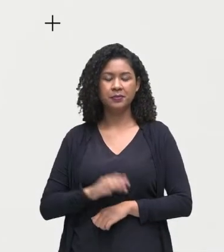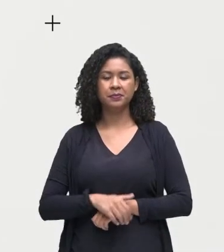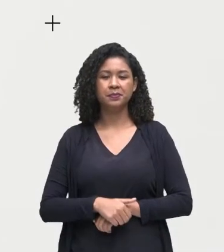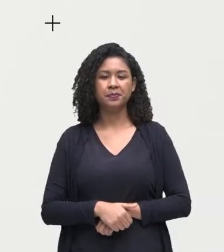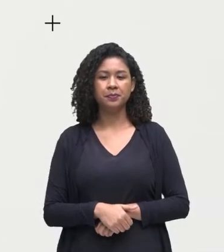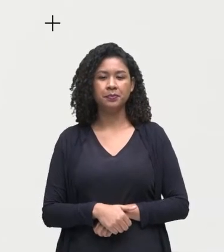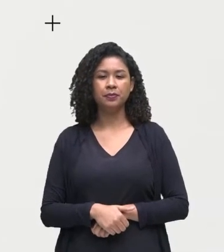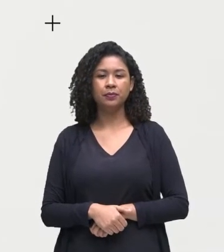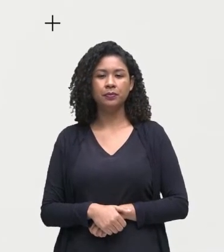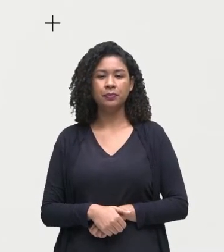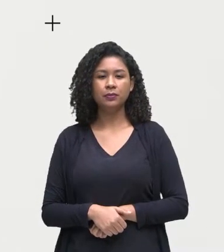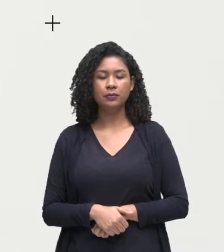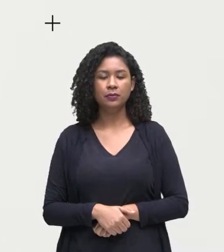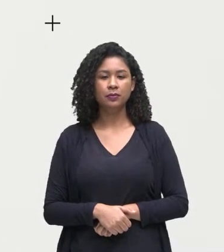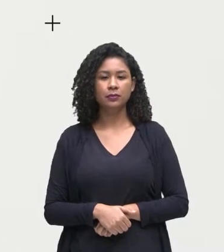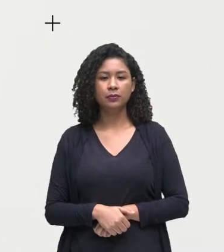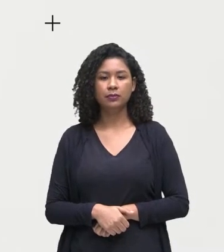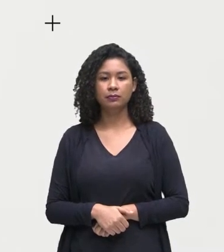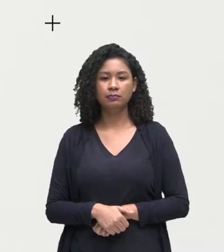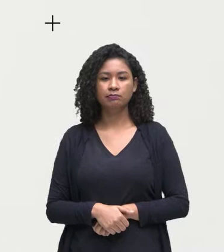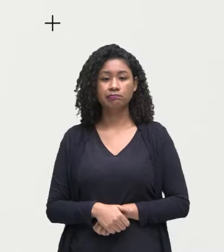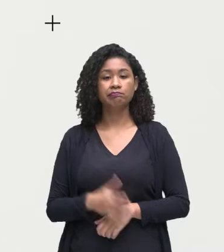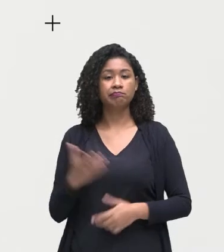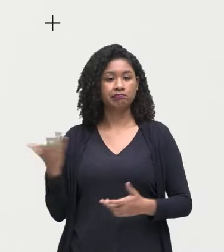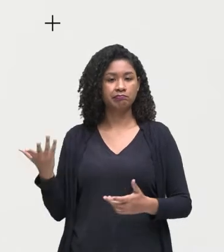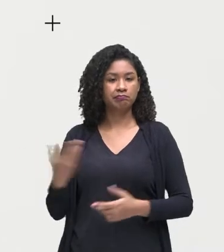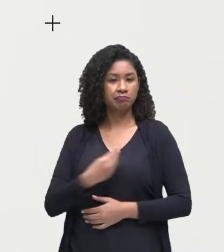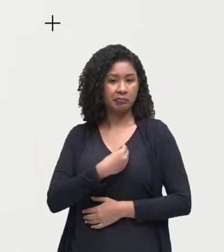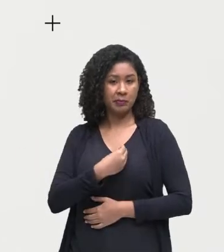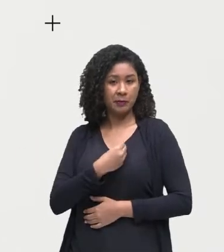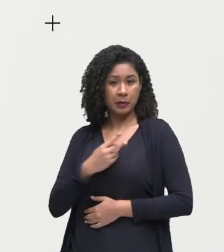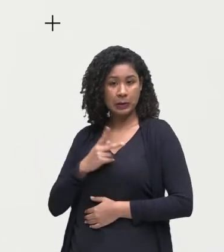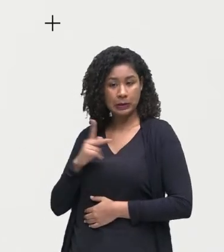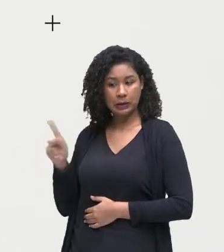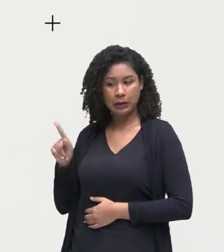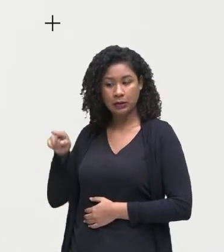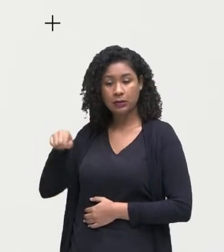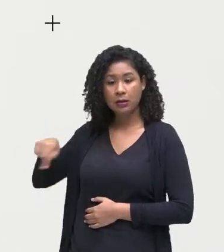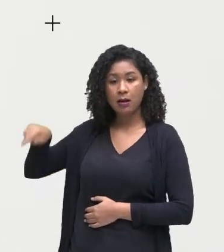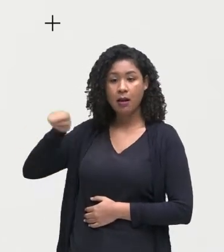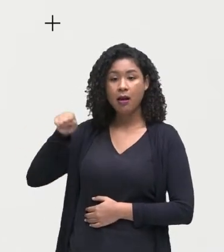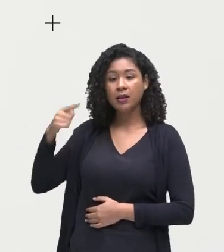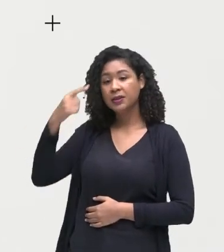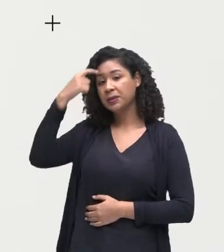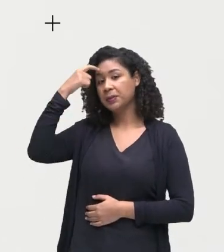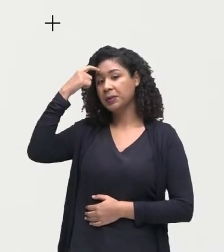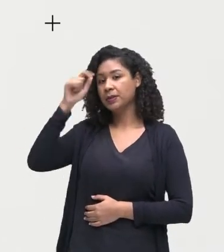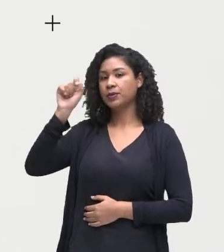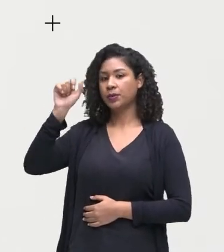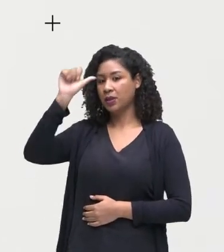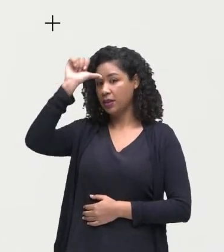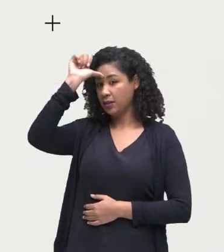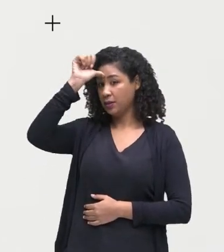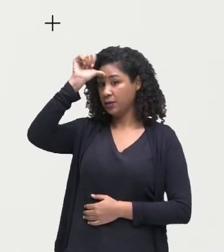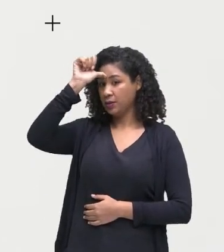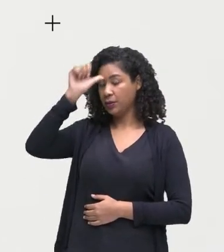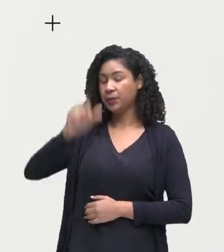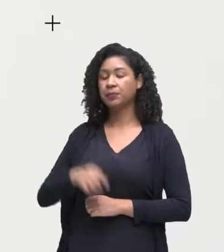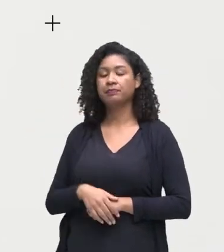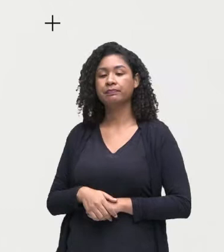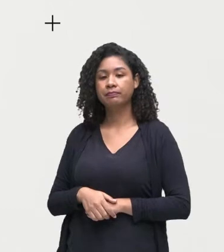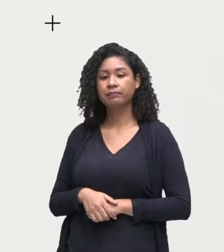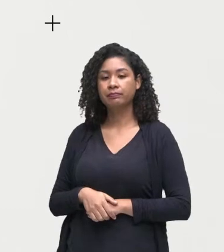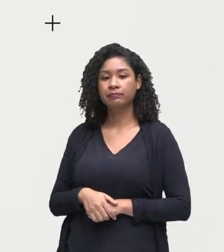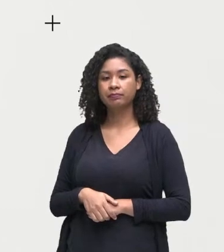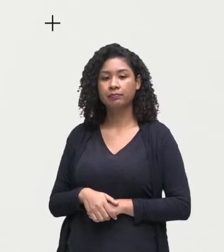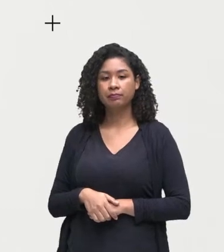Que na realidade deles, eles vão, no caso hinduísta, né? Vão colocar tanto os